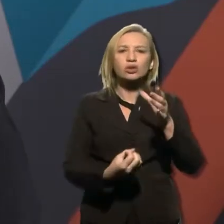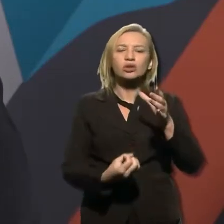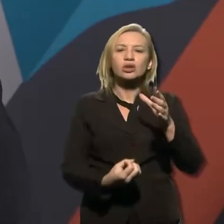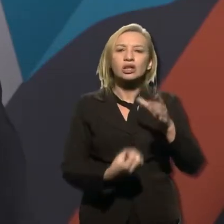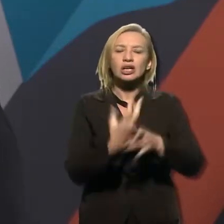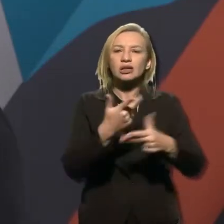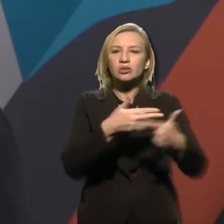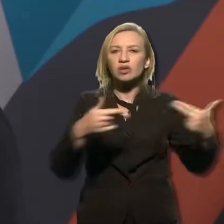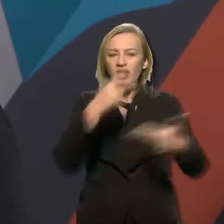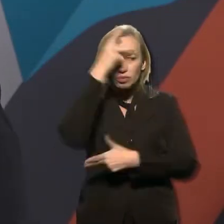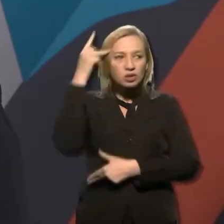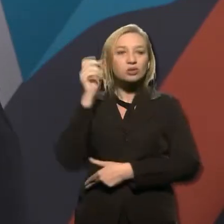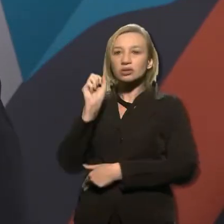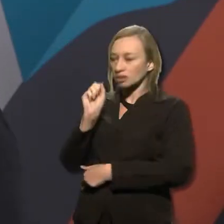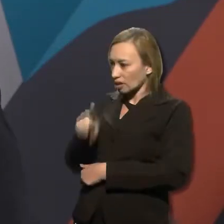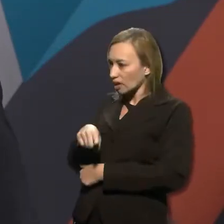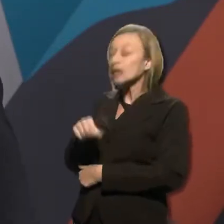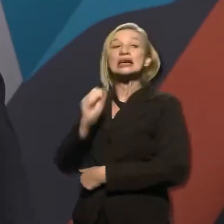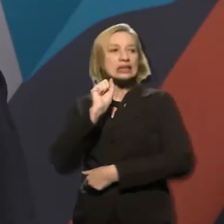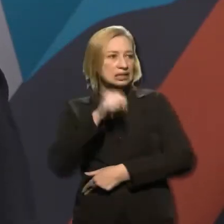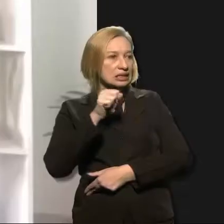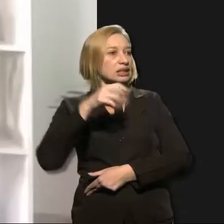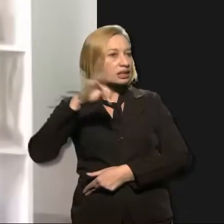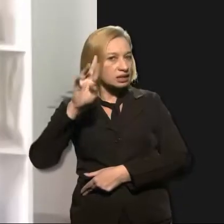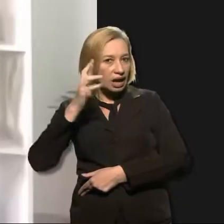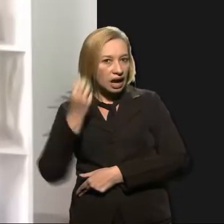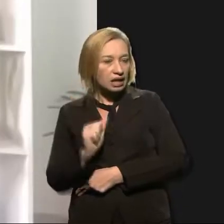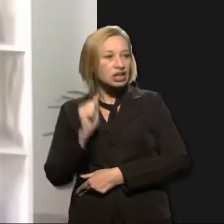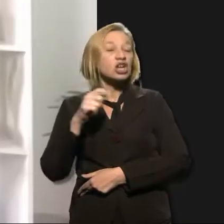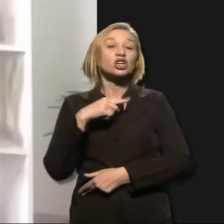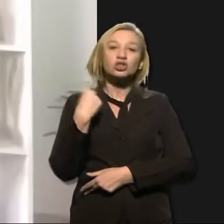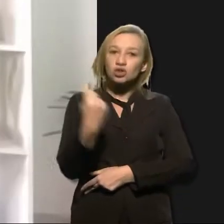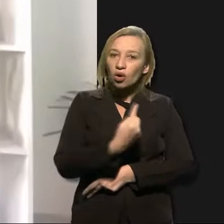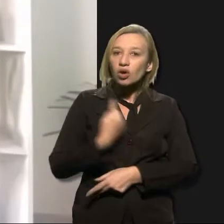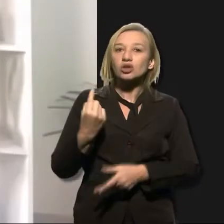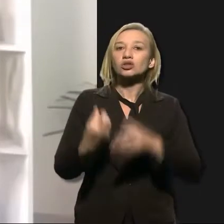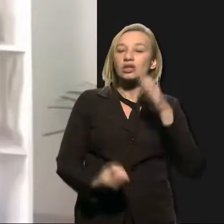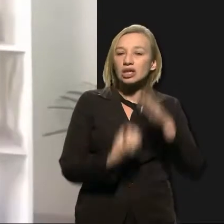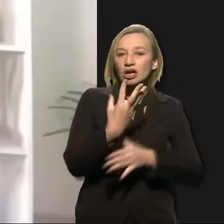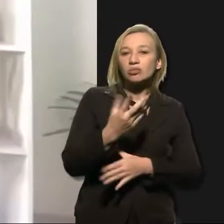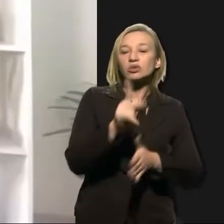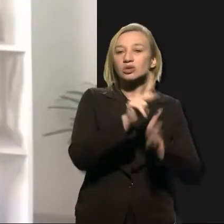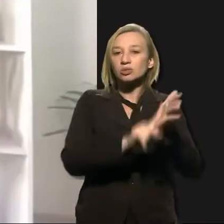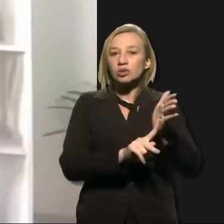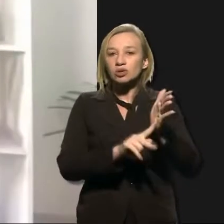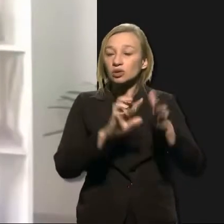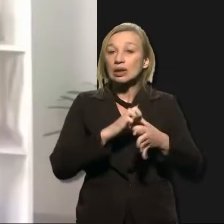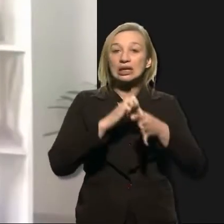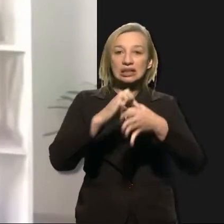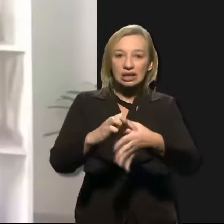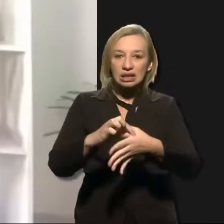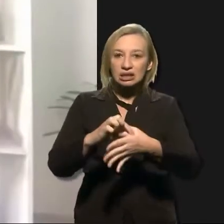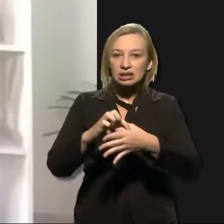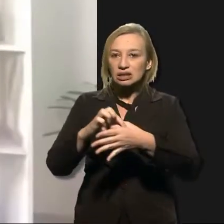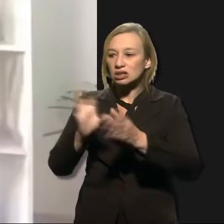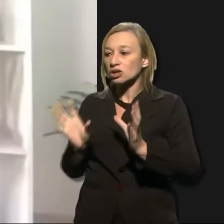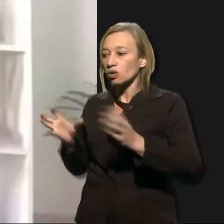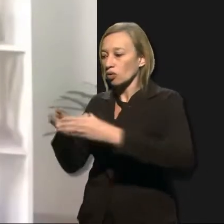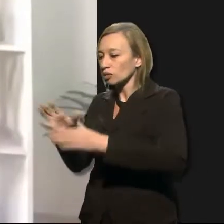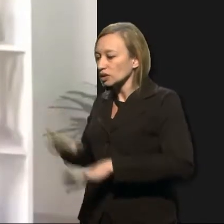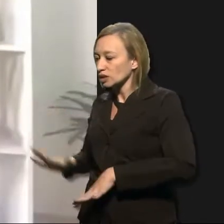Deputada, esse projeto foi construído a muitas mãos, né? Exatamente, Natália. Nós construímos esse projeto